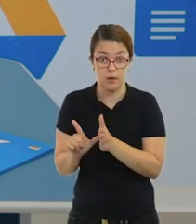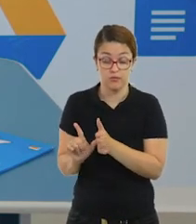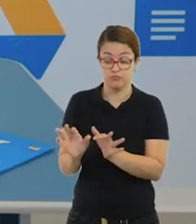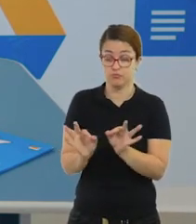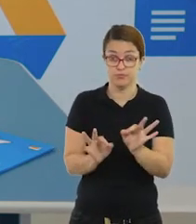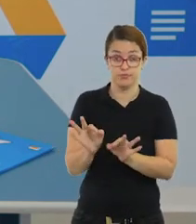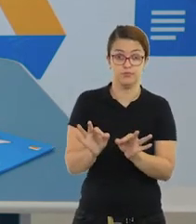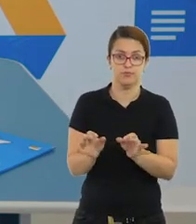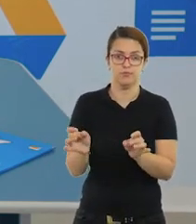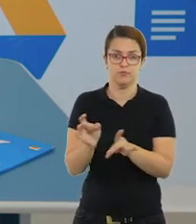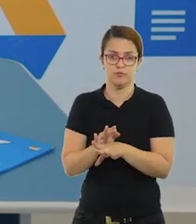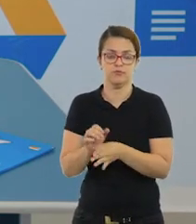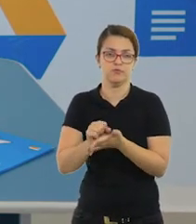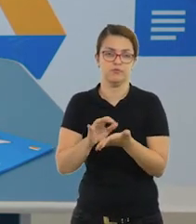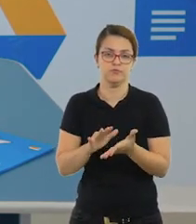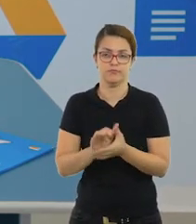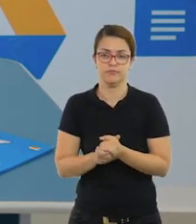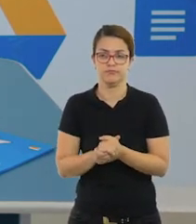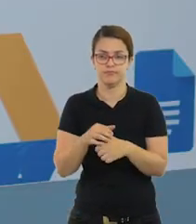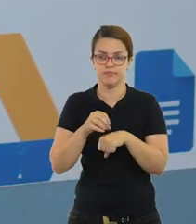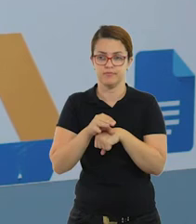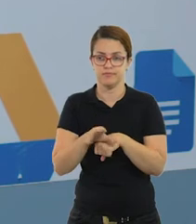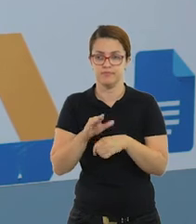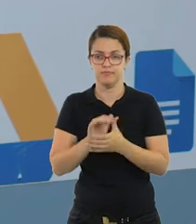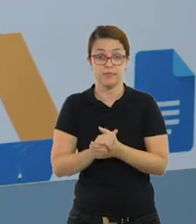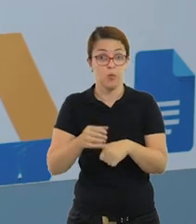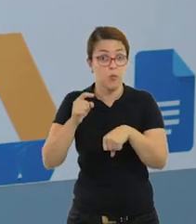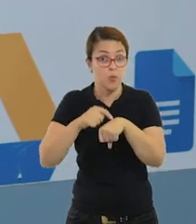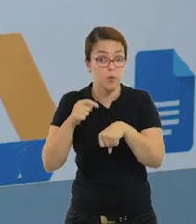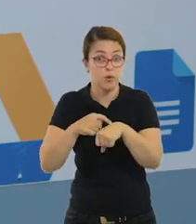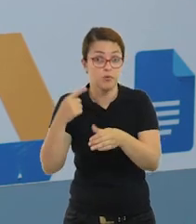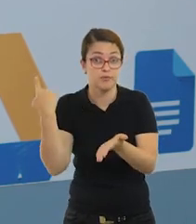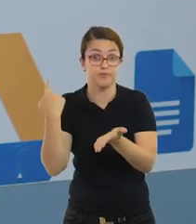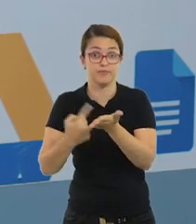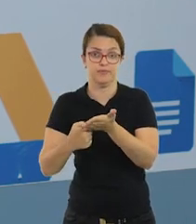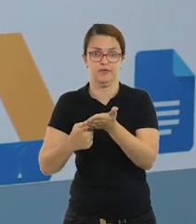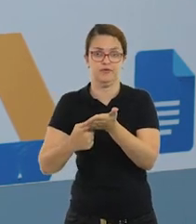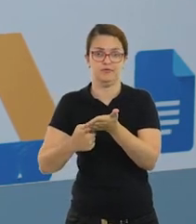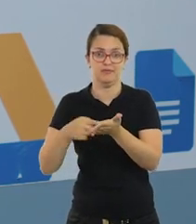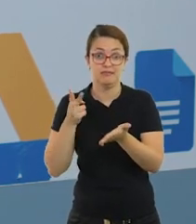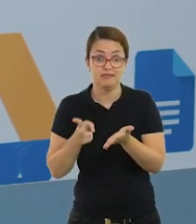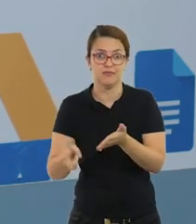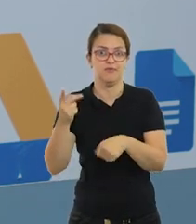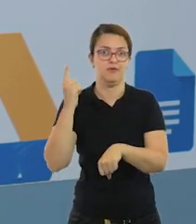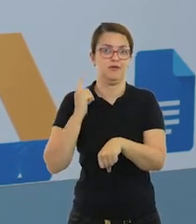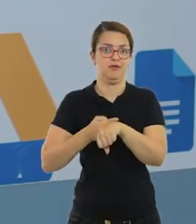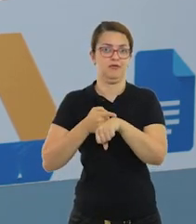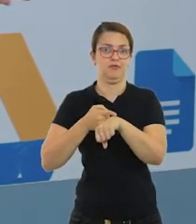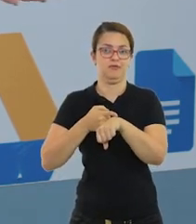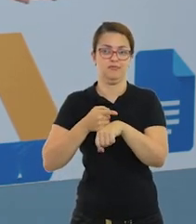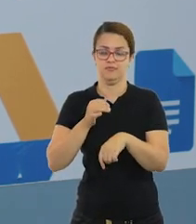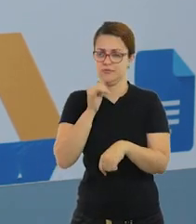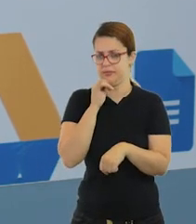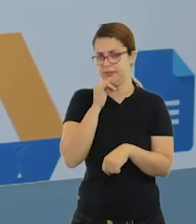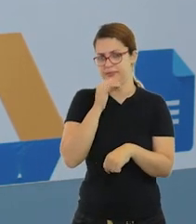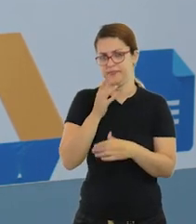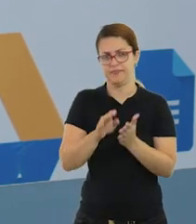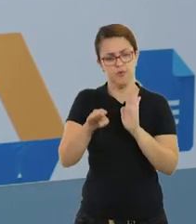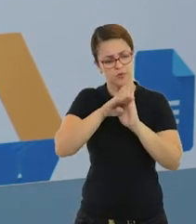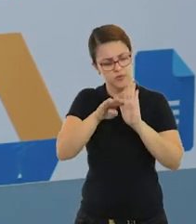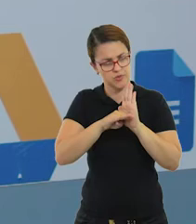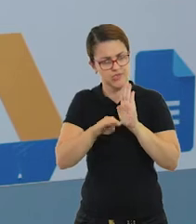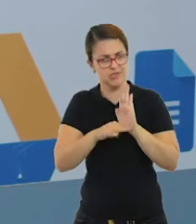fazer a atividade. A outra sugestão é, escolha um horário e seja regular. Você pode escolher de acordo com a